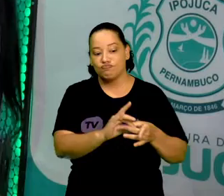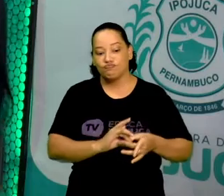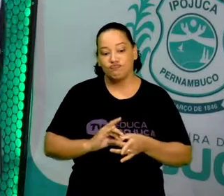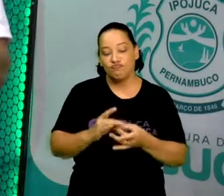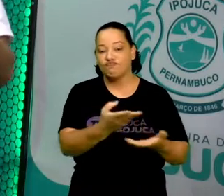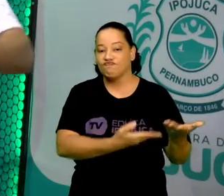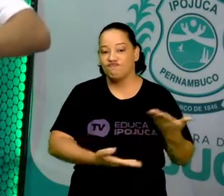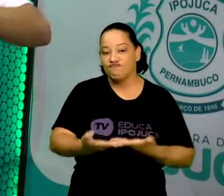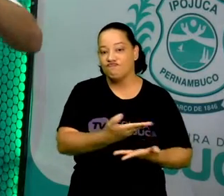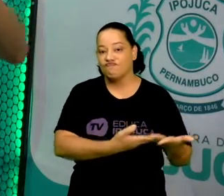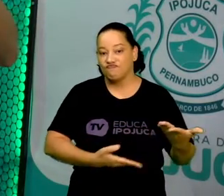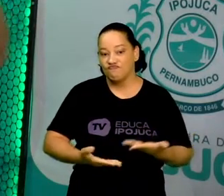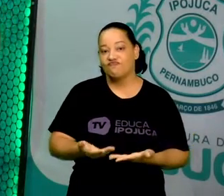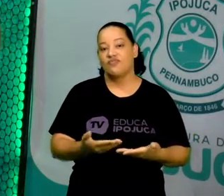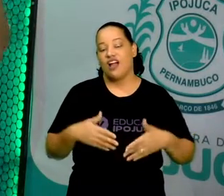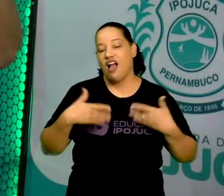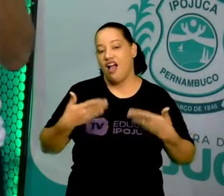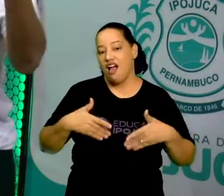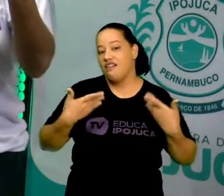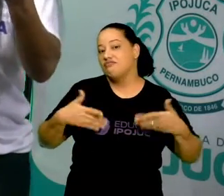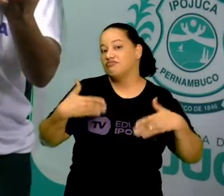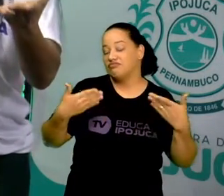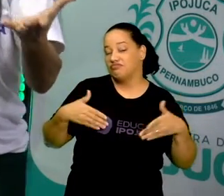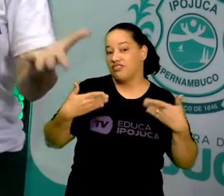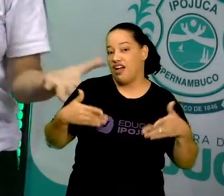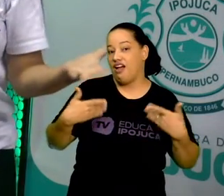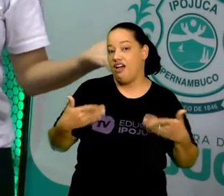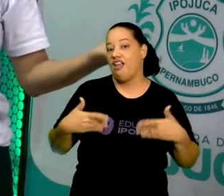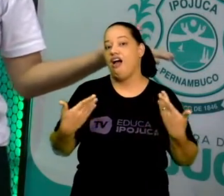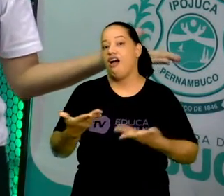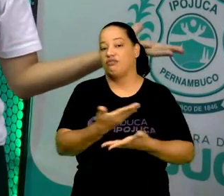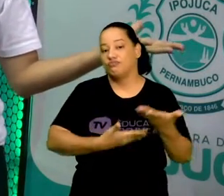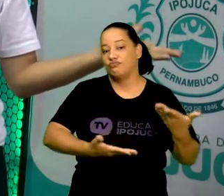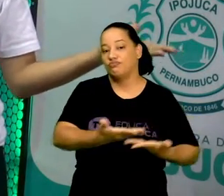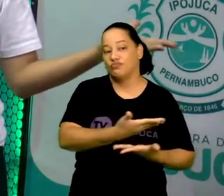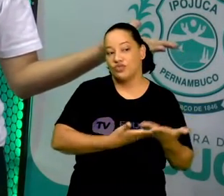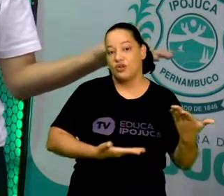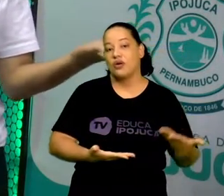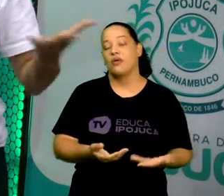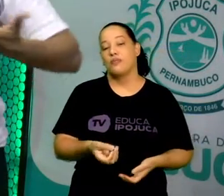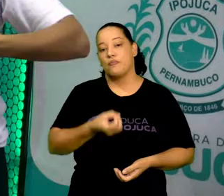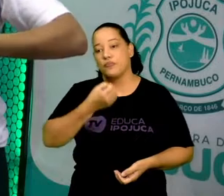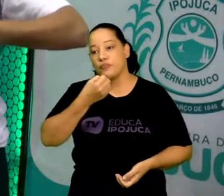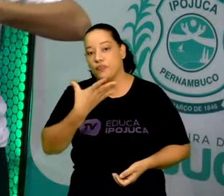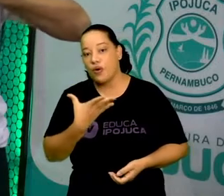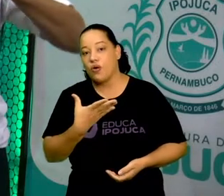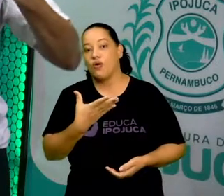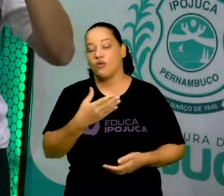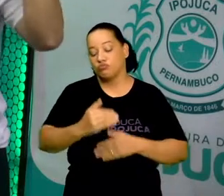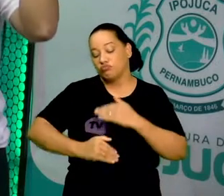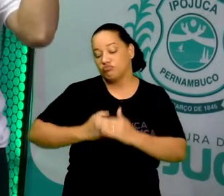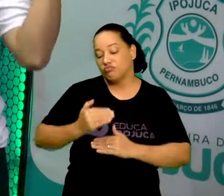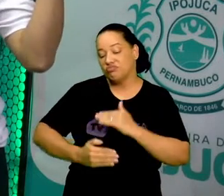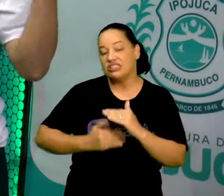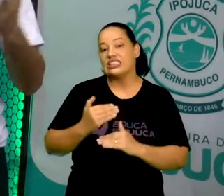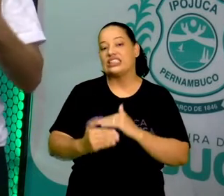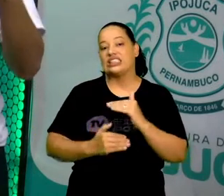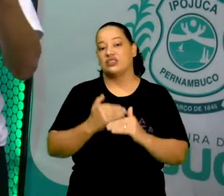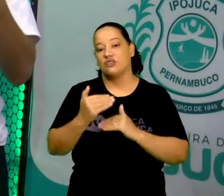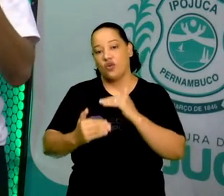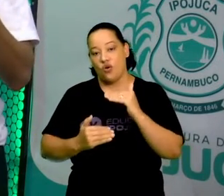convivência de vocês alegrarem a convivência de vocês elas são boas e desenvolver